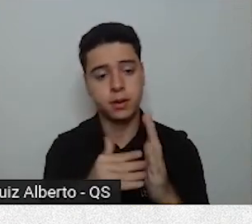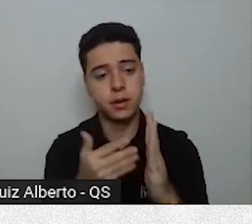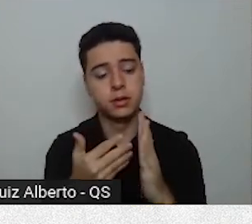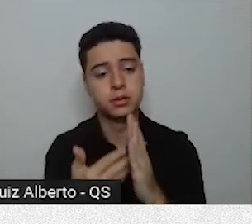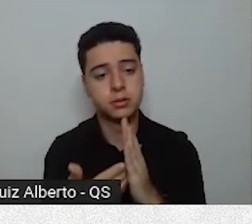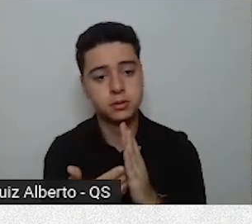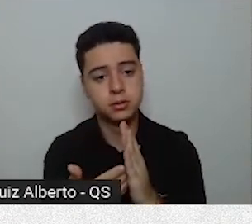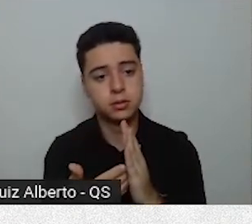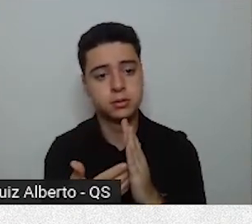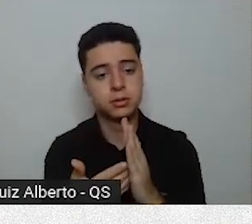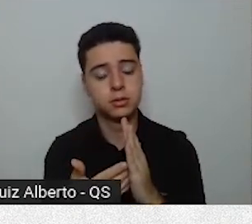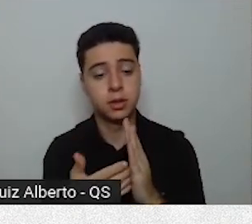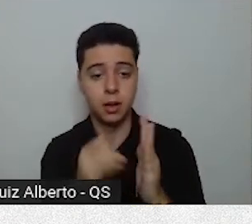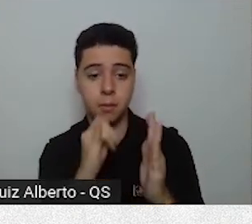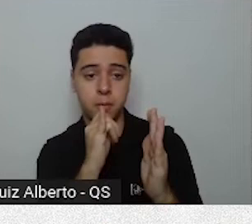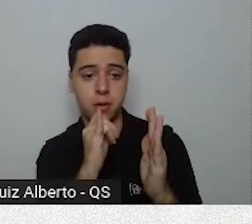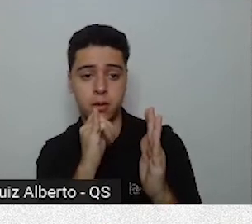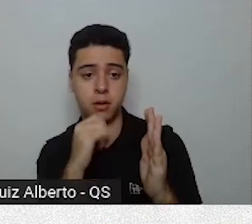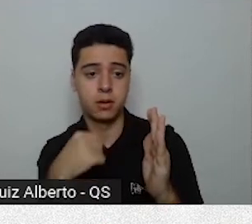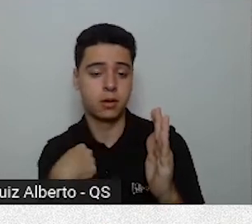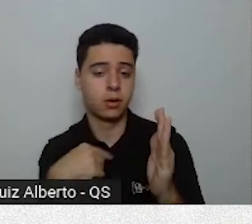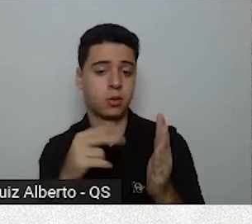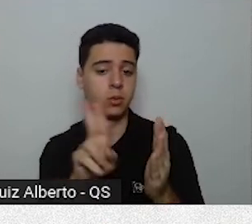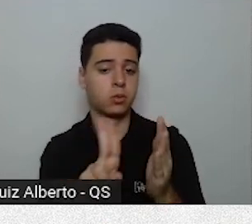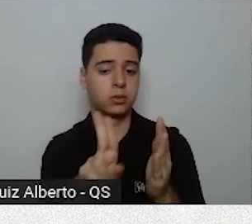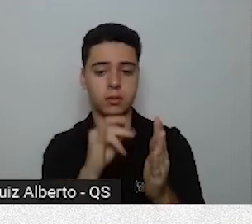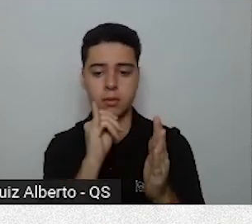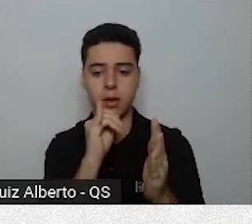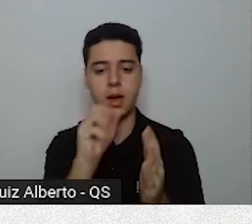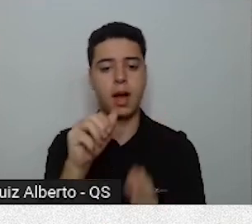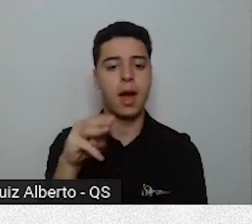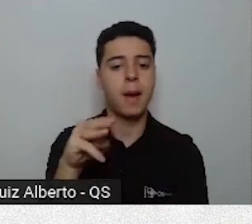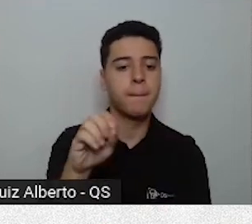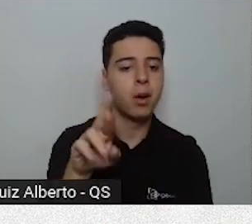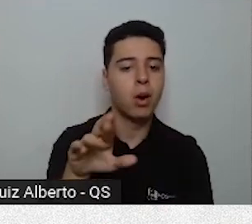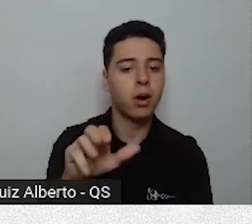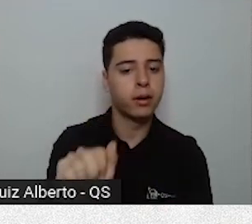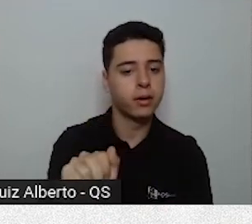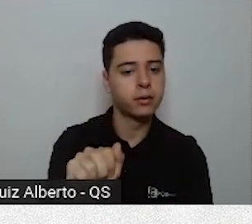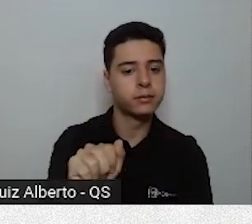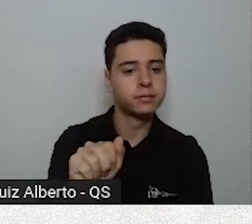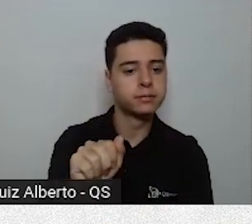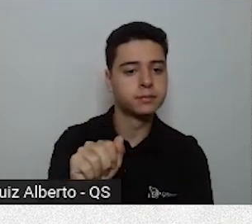Então, nesse vídeo eu usei a tinta à base de amora,